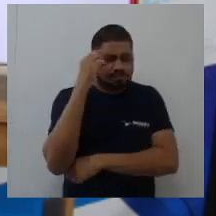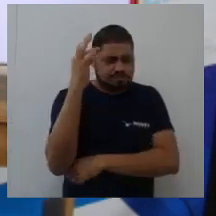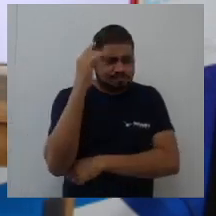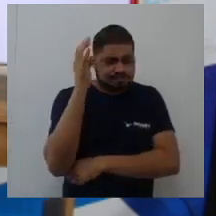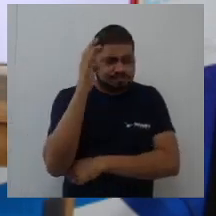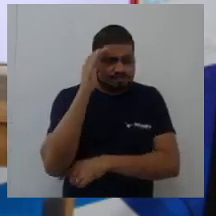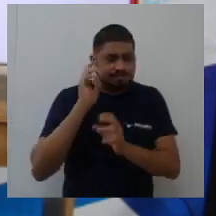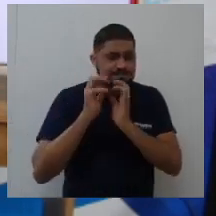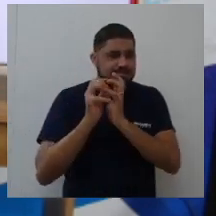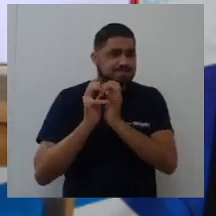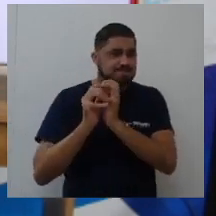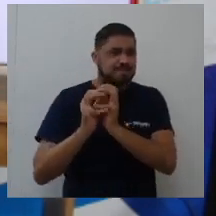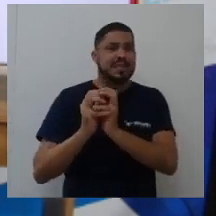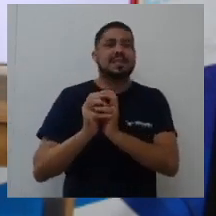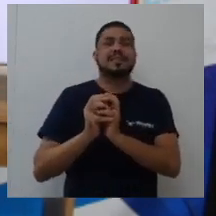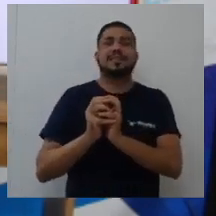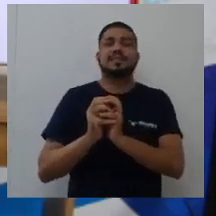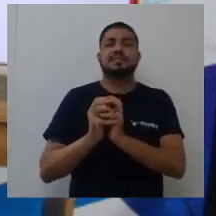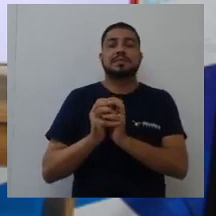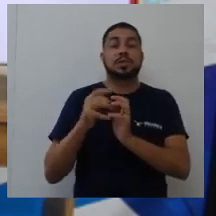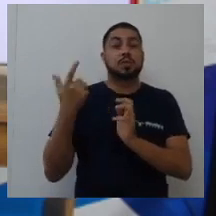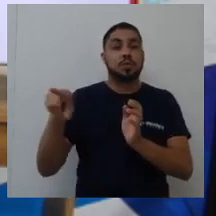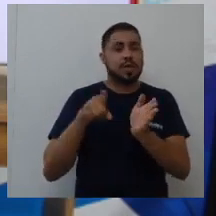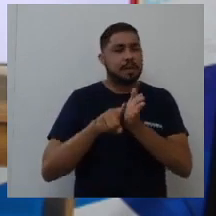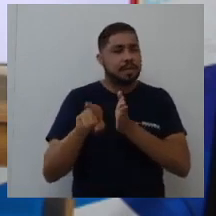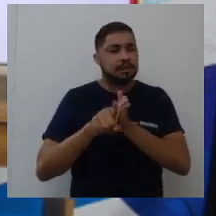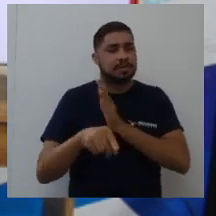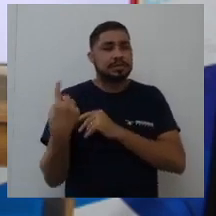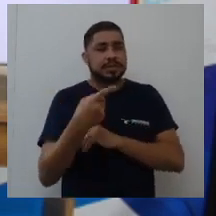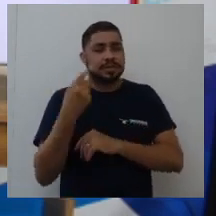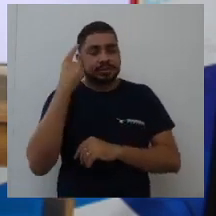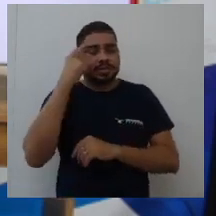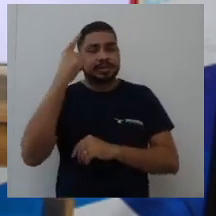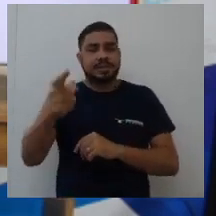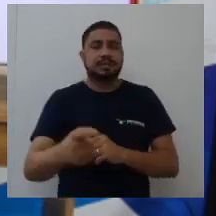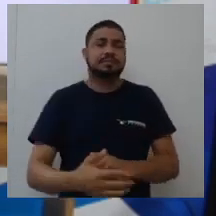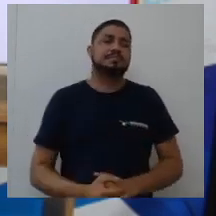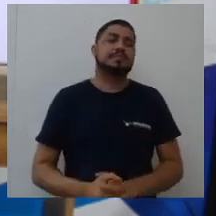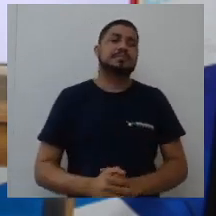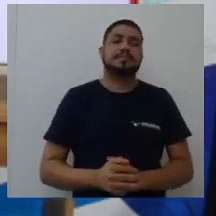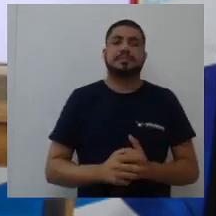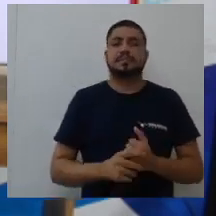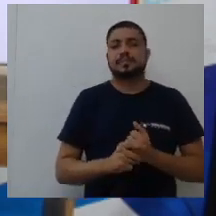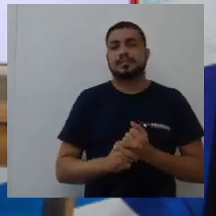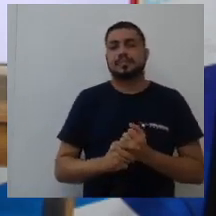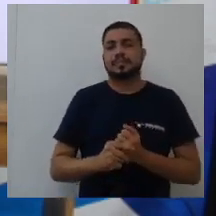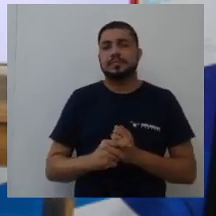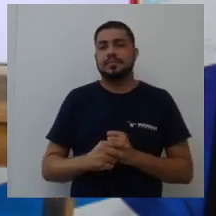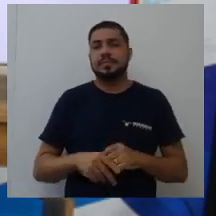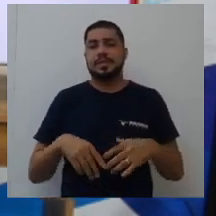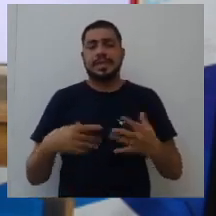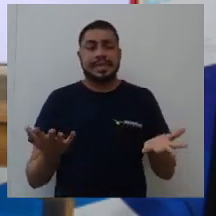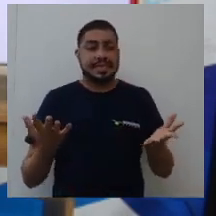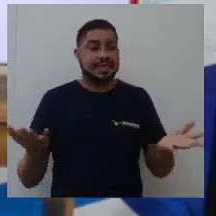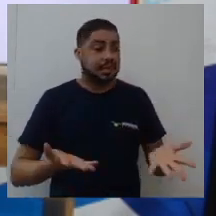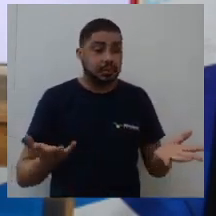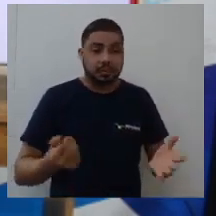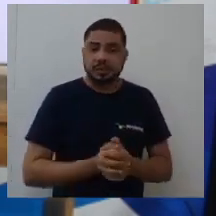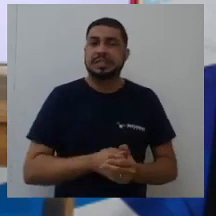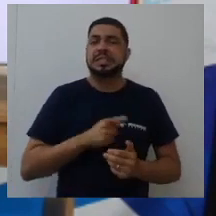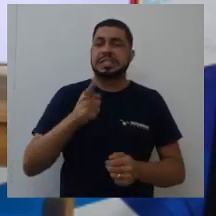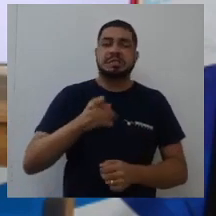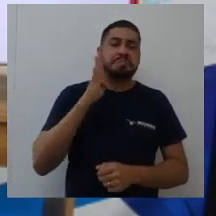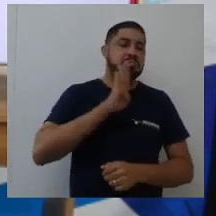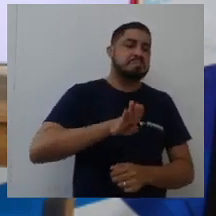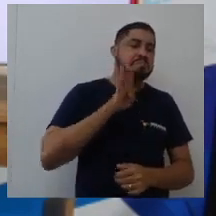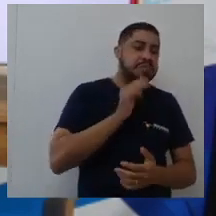Olha só. Eu vou botar outra questão aqui pra gente pensar, tá bom? Vamos pensar aqui, olha só. Eita, cara, essa daí é